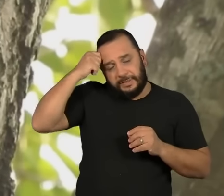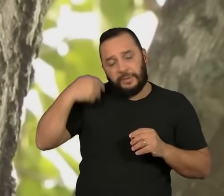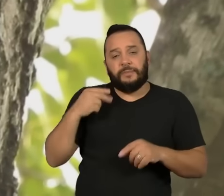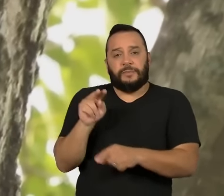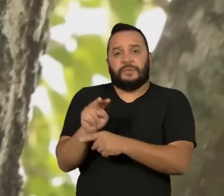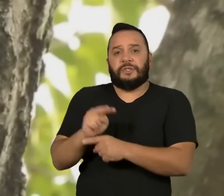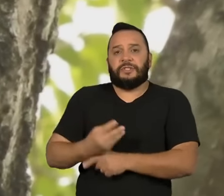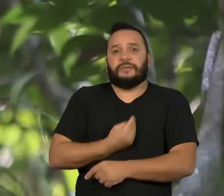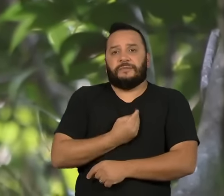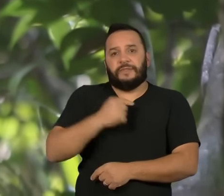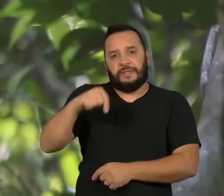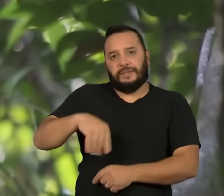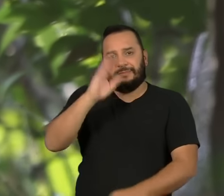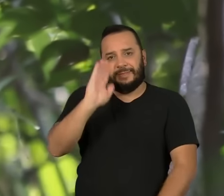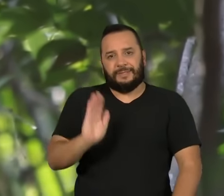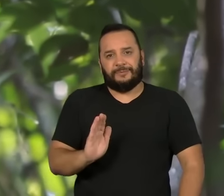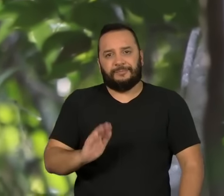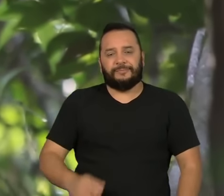brasileira.